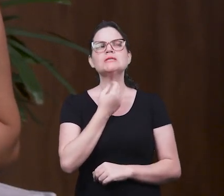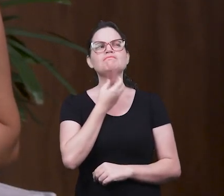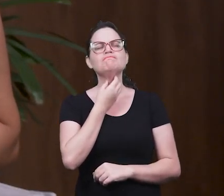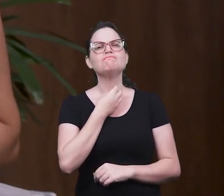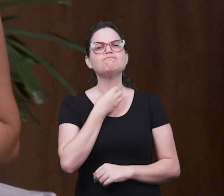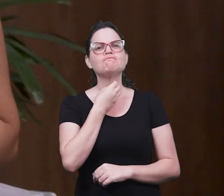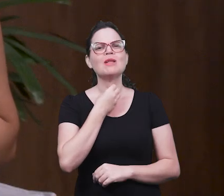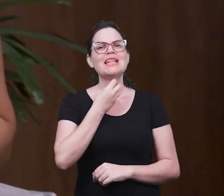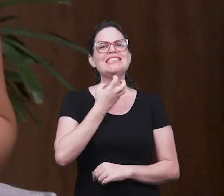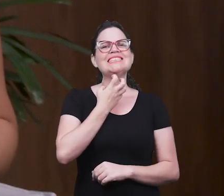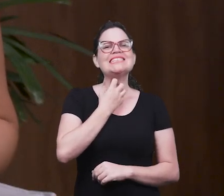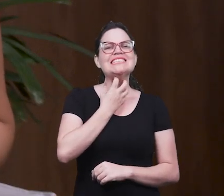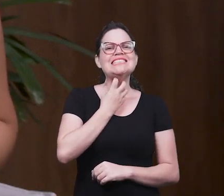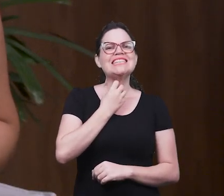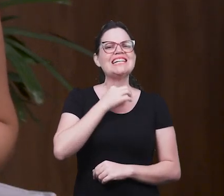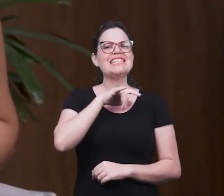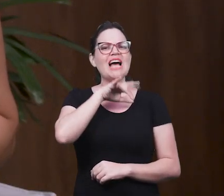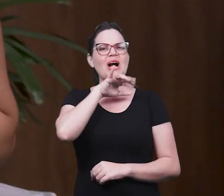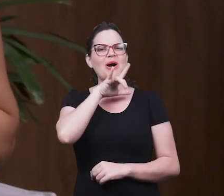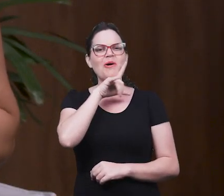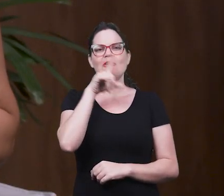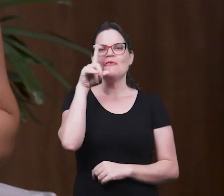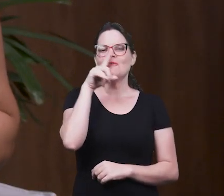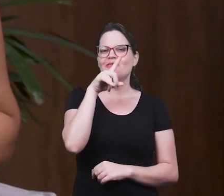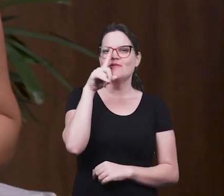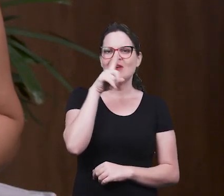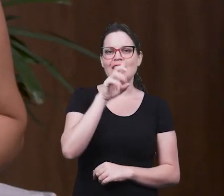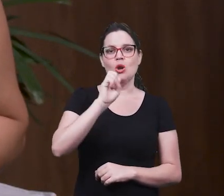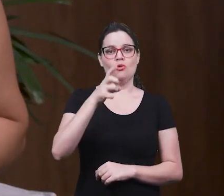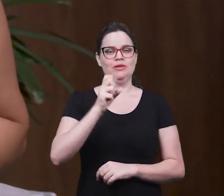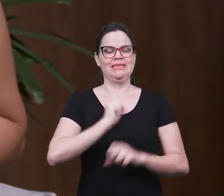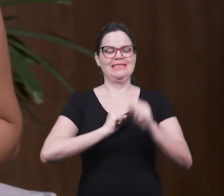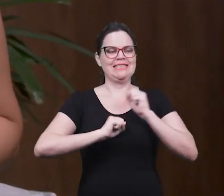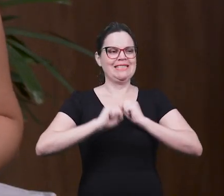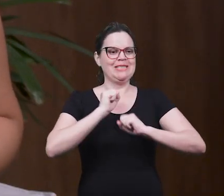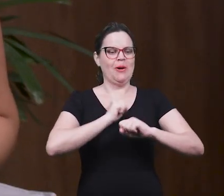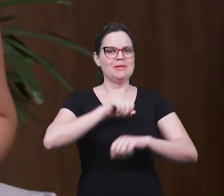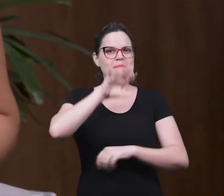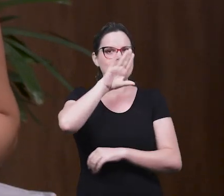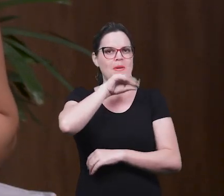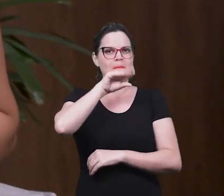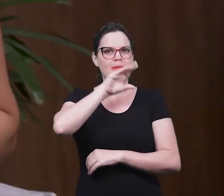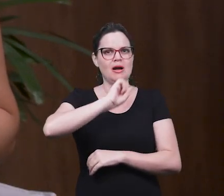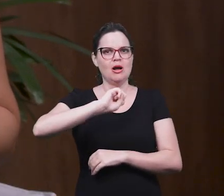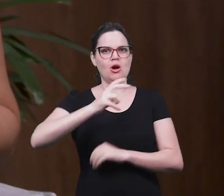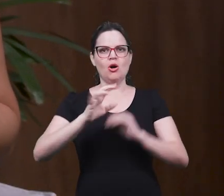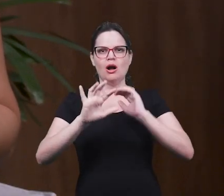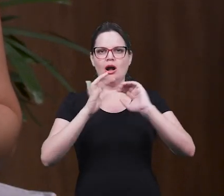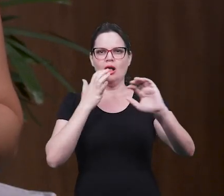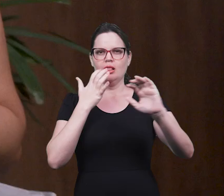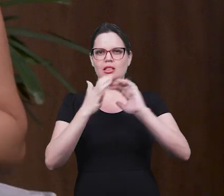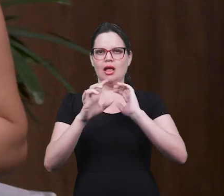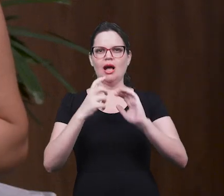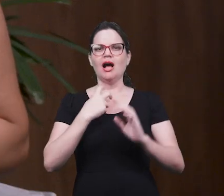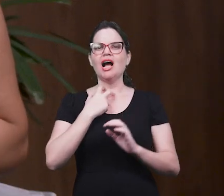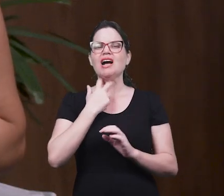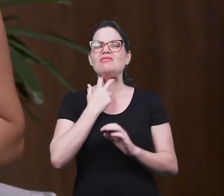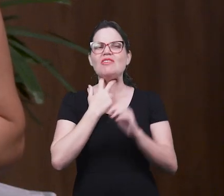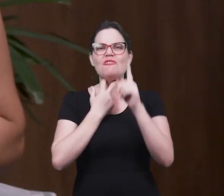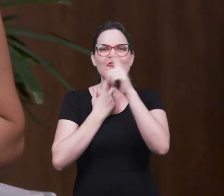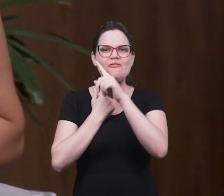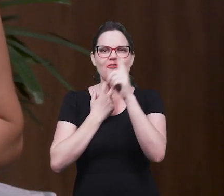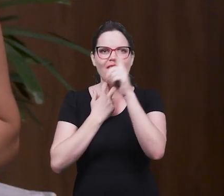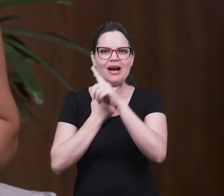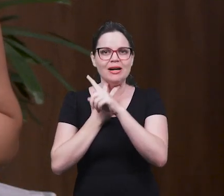garganta arranhando ou com a voz falhando? Quando você fica ansiosa com alguma apresentação ou até mesmo quando vai cantar, sua voz te deixa na